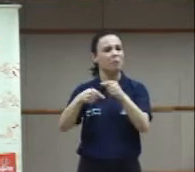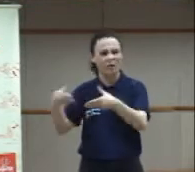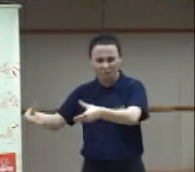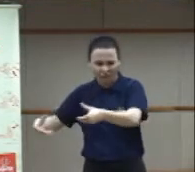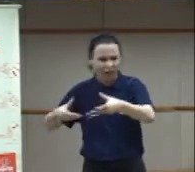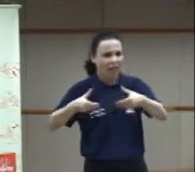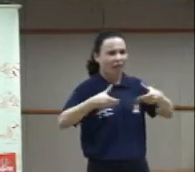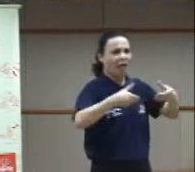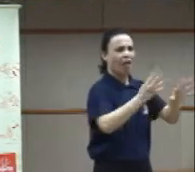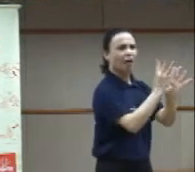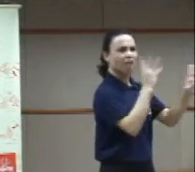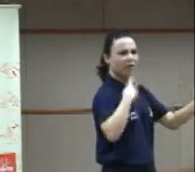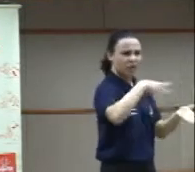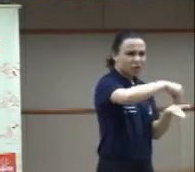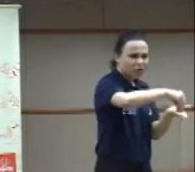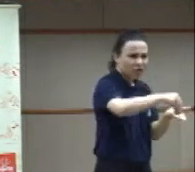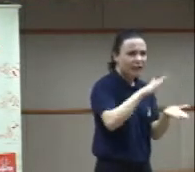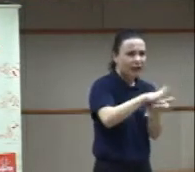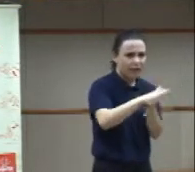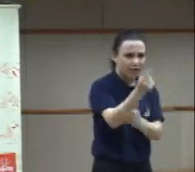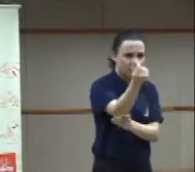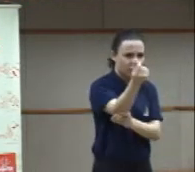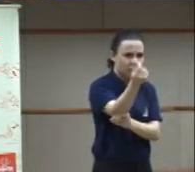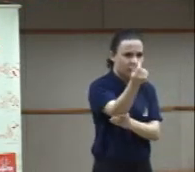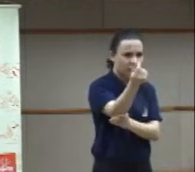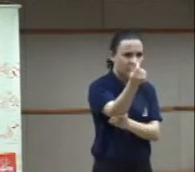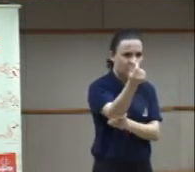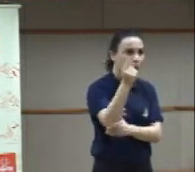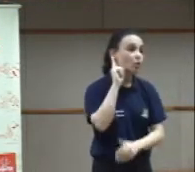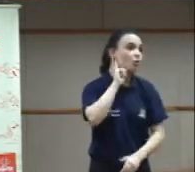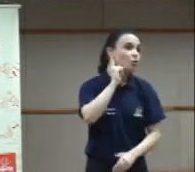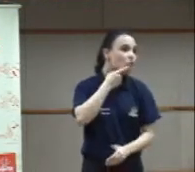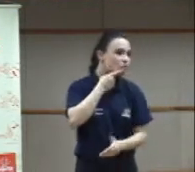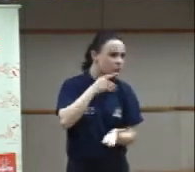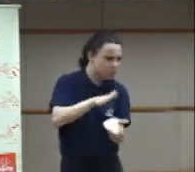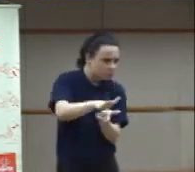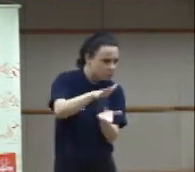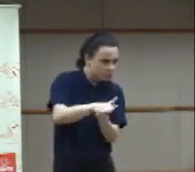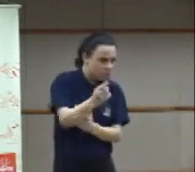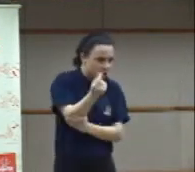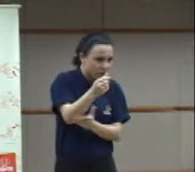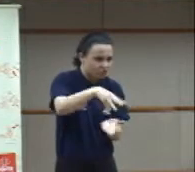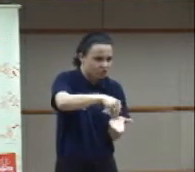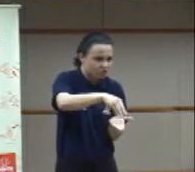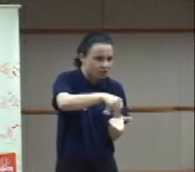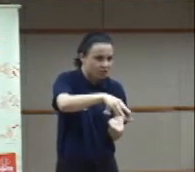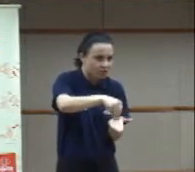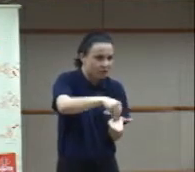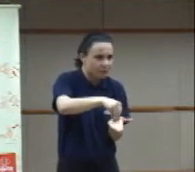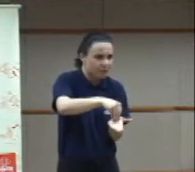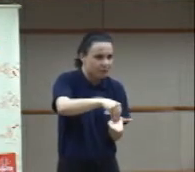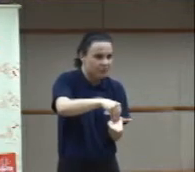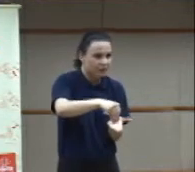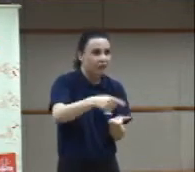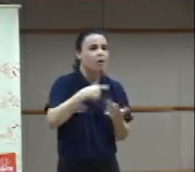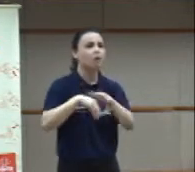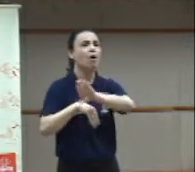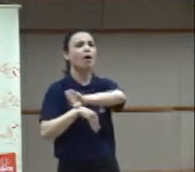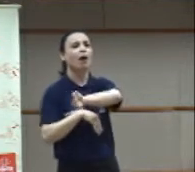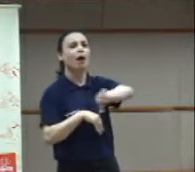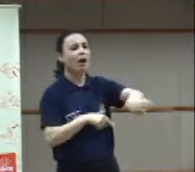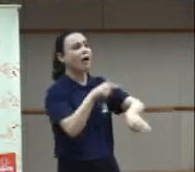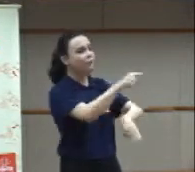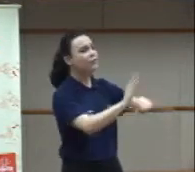assistencialismo. Concorda? Aí o professor já está fazendo assistencialismo? Aí o professor já está fazendo uma discriminação, aquela